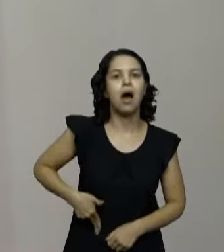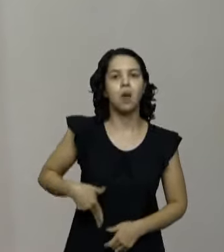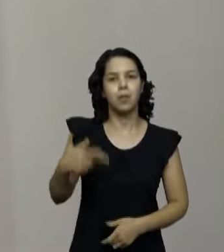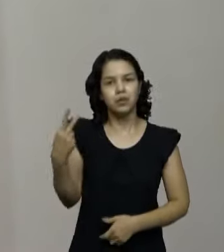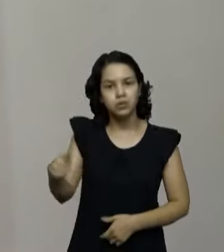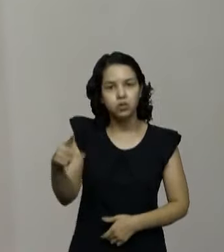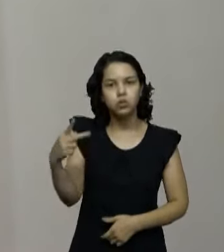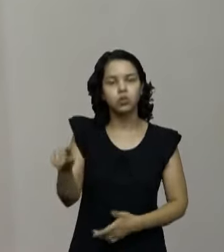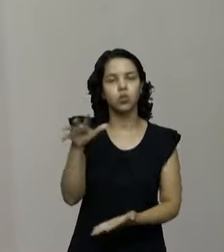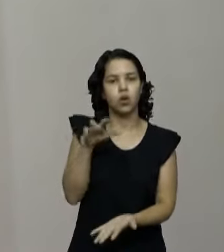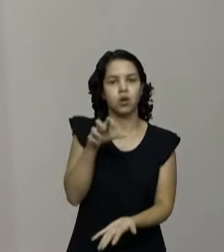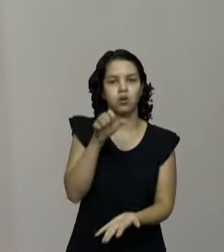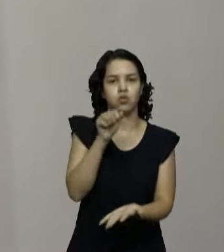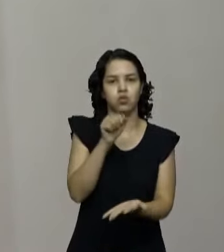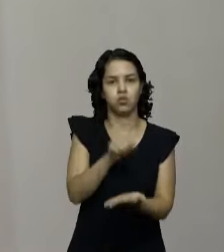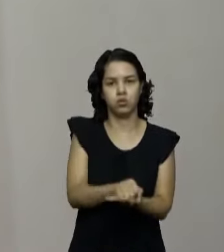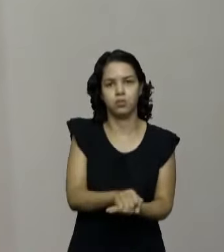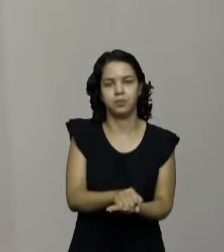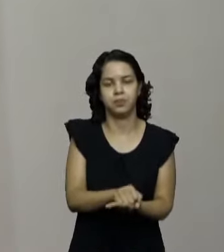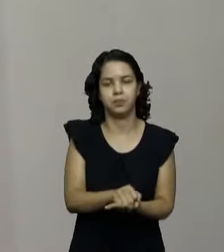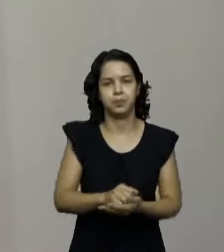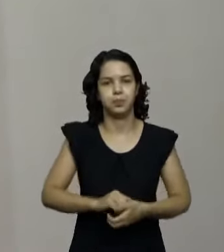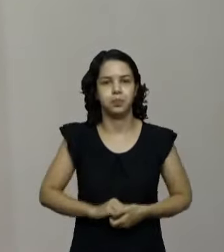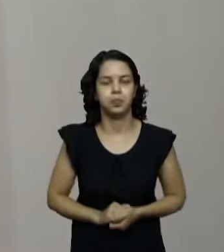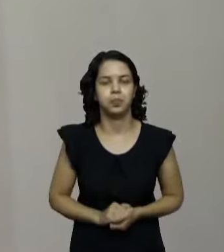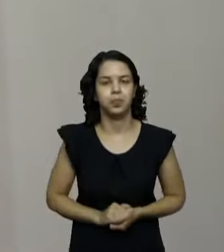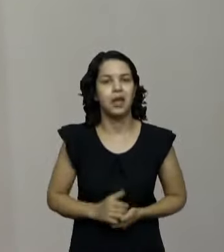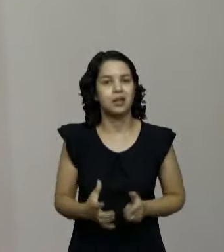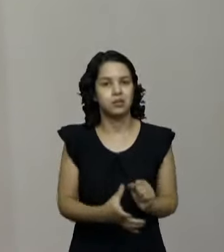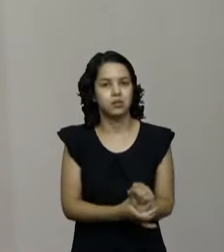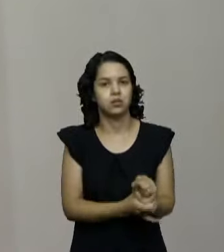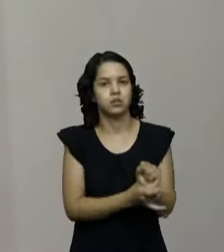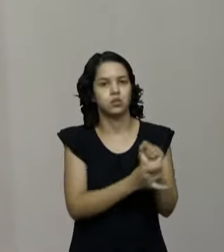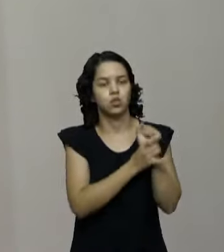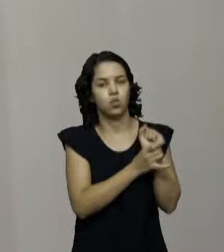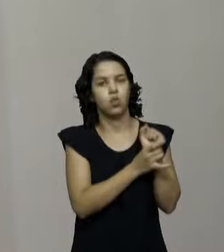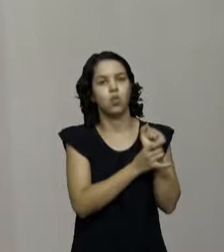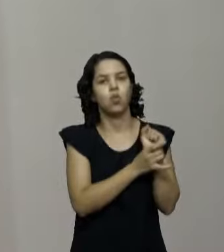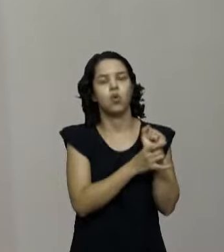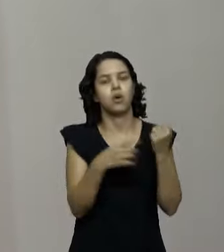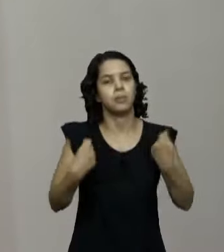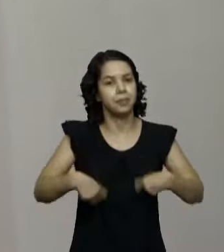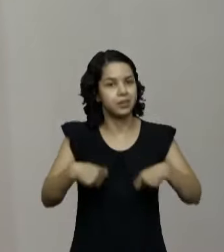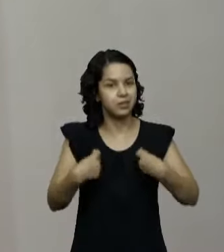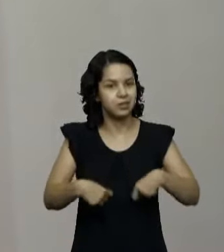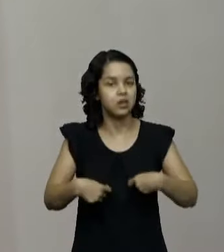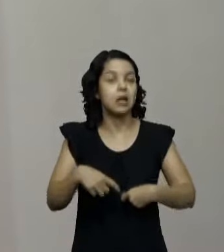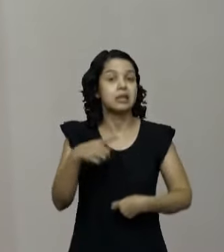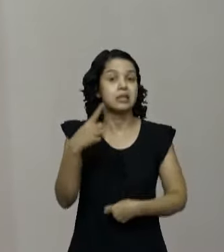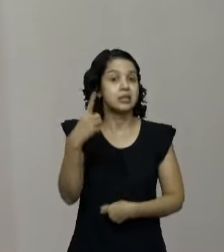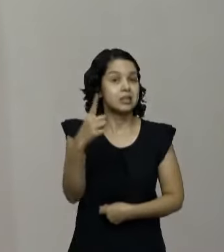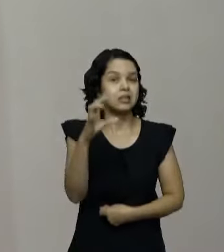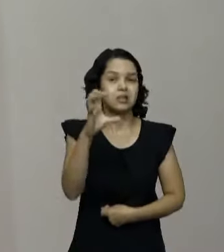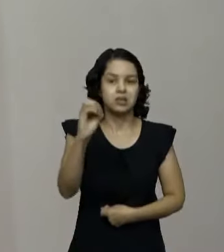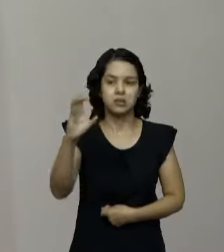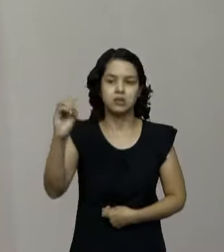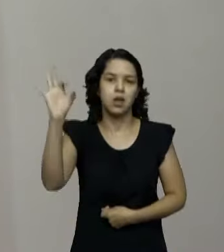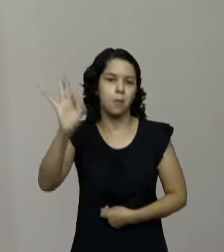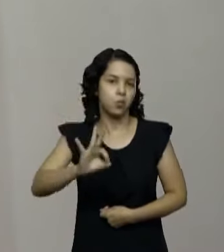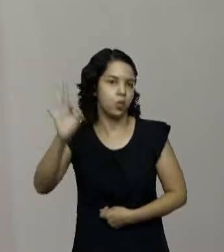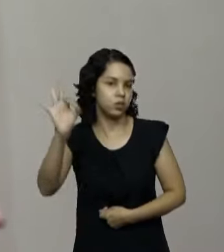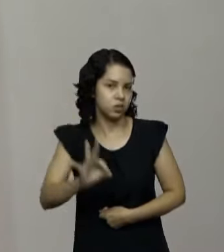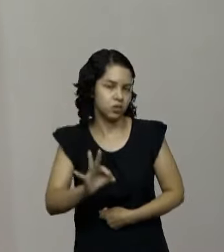registrada, a segurança deveria ser 100%,